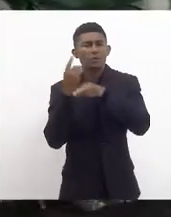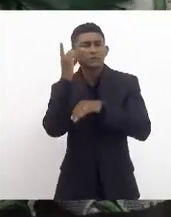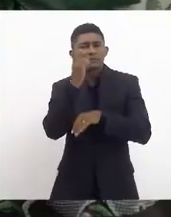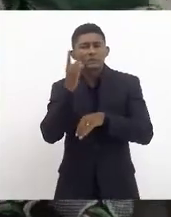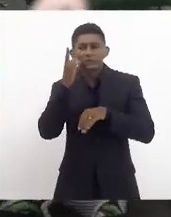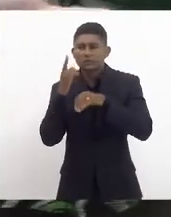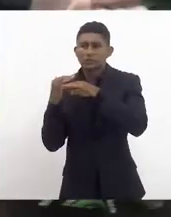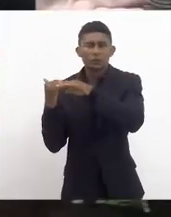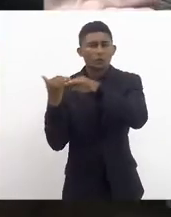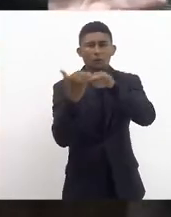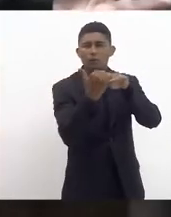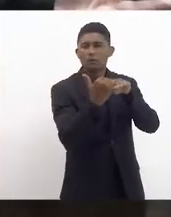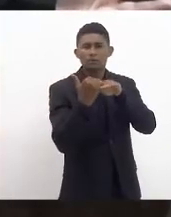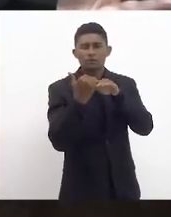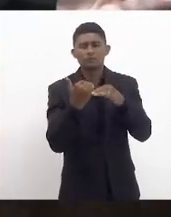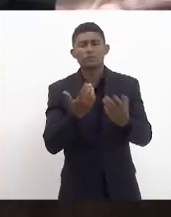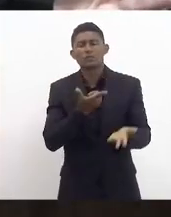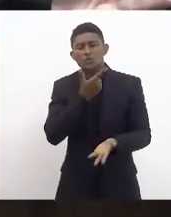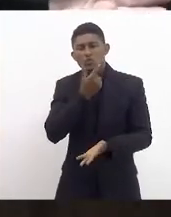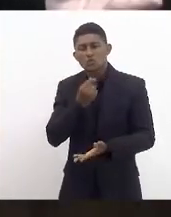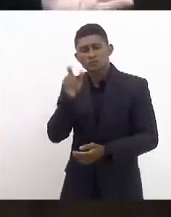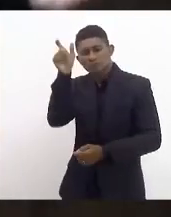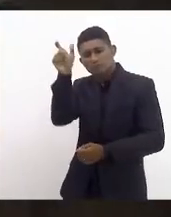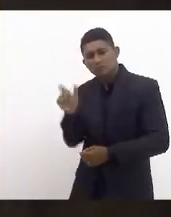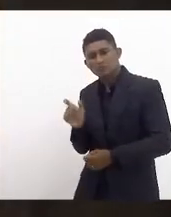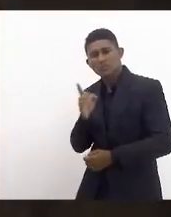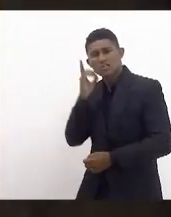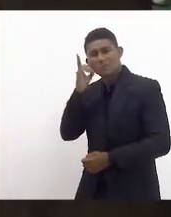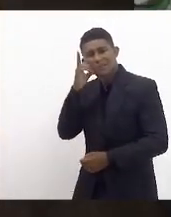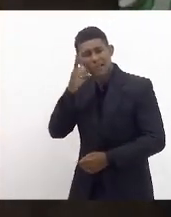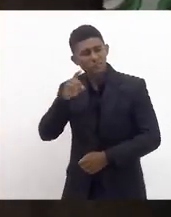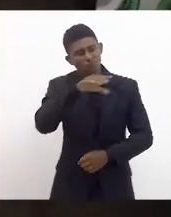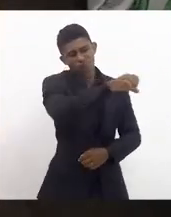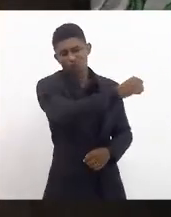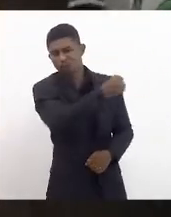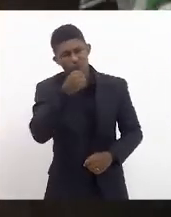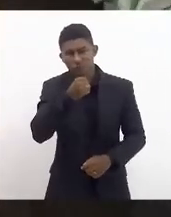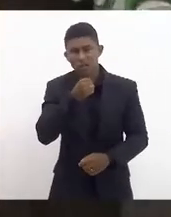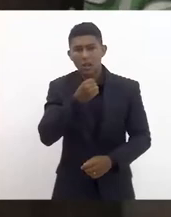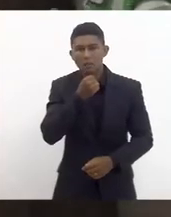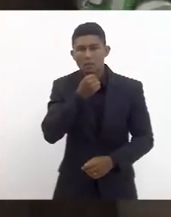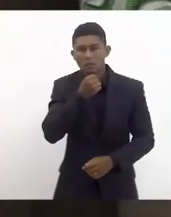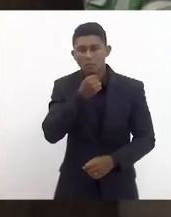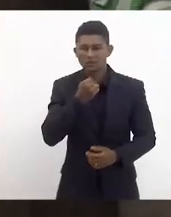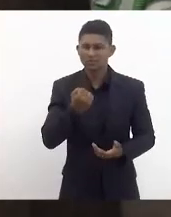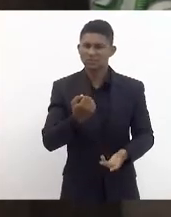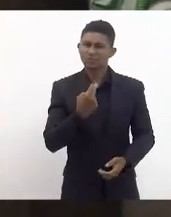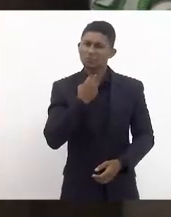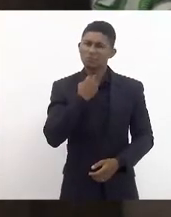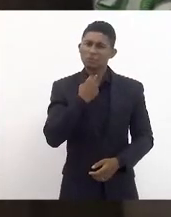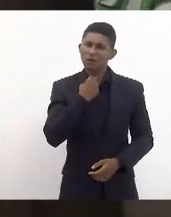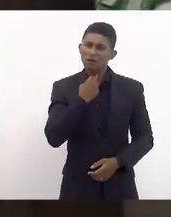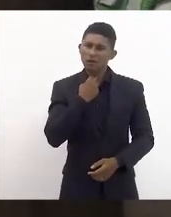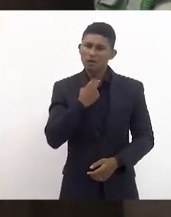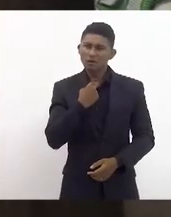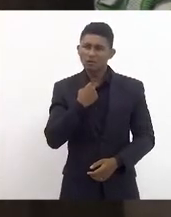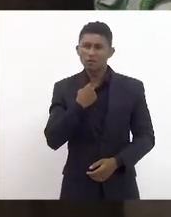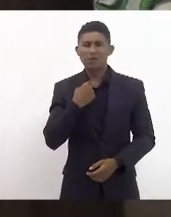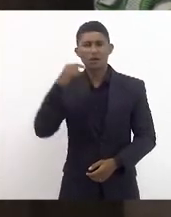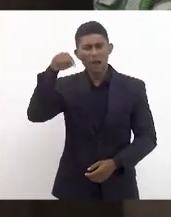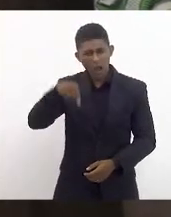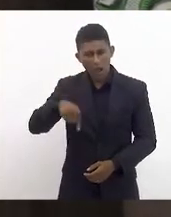mesmas. Então não pode o deputado querer tomar o microfone de um outro deputado, e particularmente isso aqui